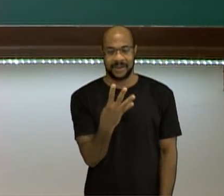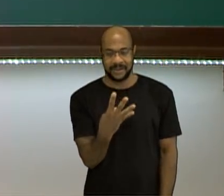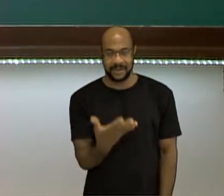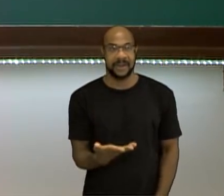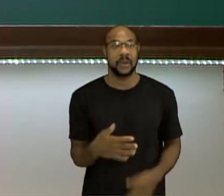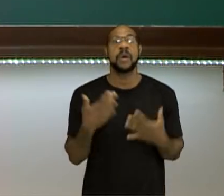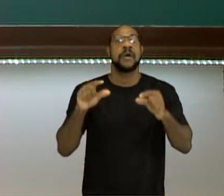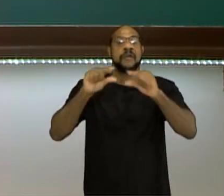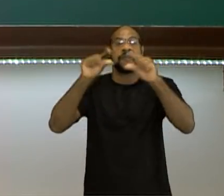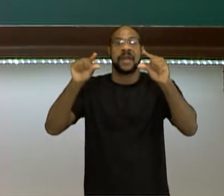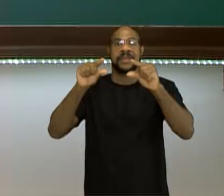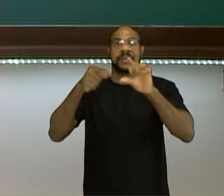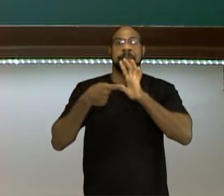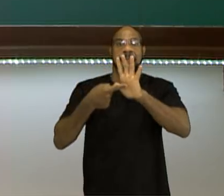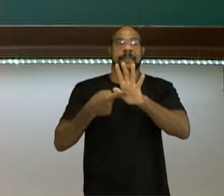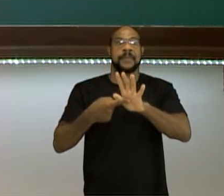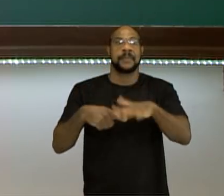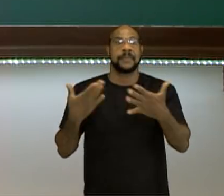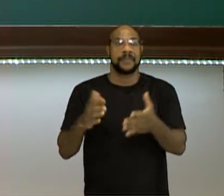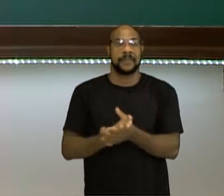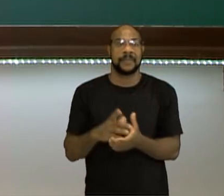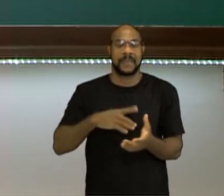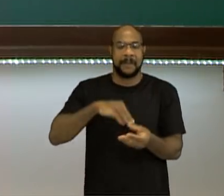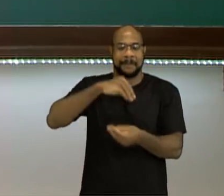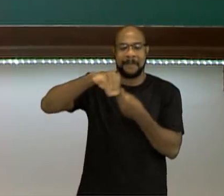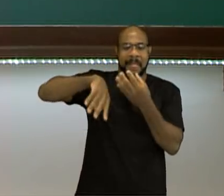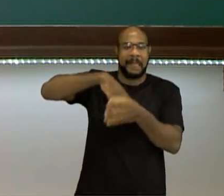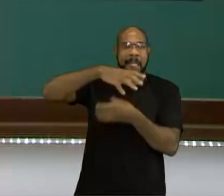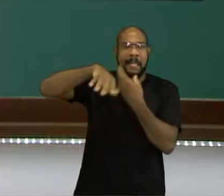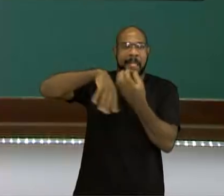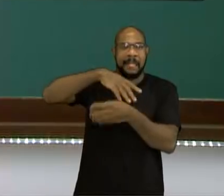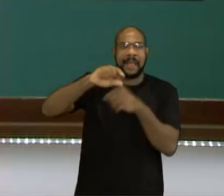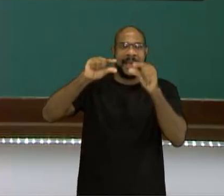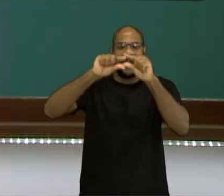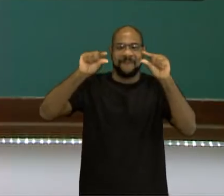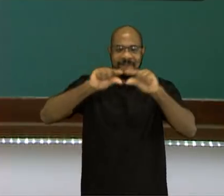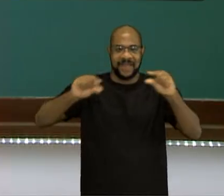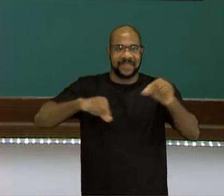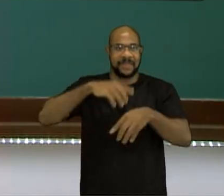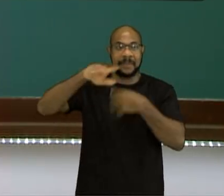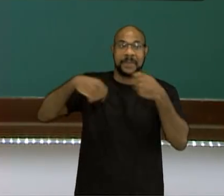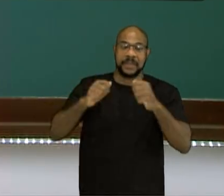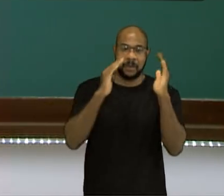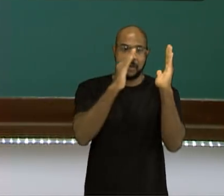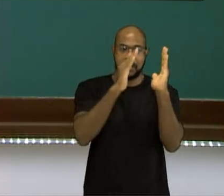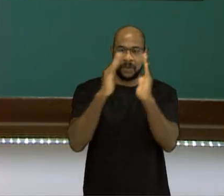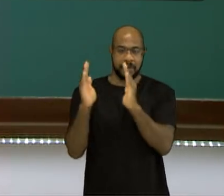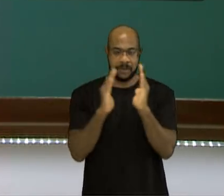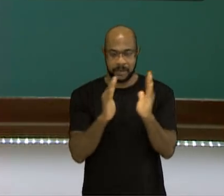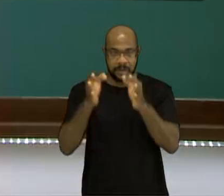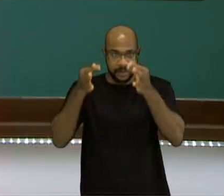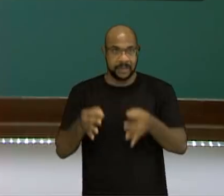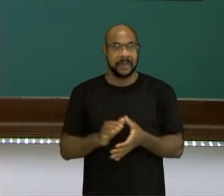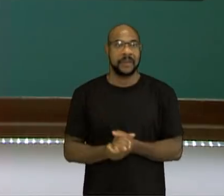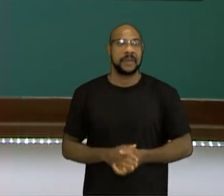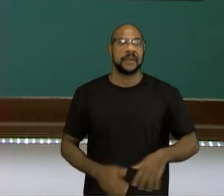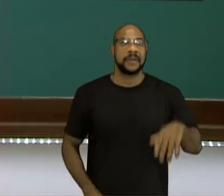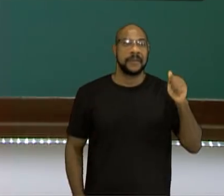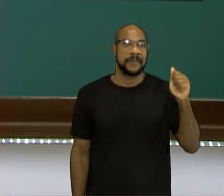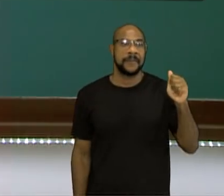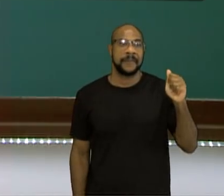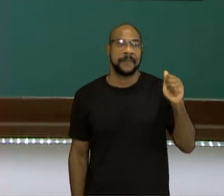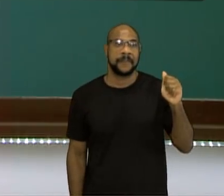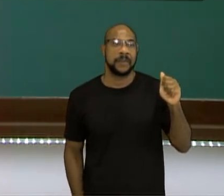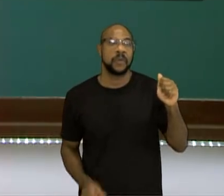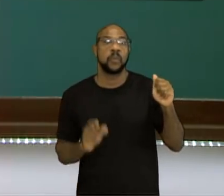que aparecem? Elas estão todas fora de ordem aqui. Vamos colocar na ordem correta. Então olha lá. Letra A. O que